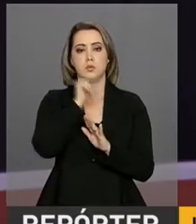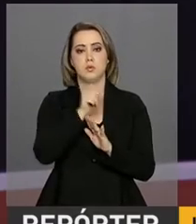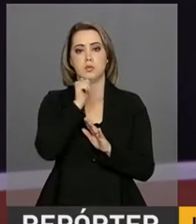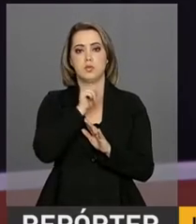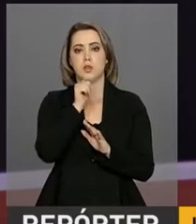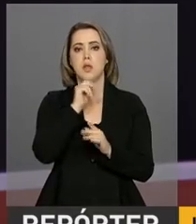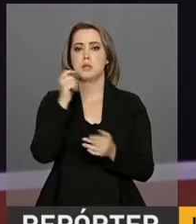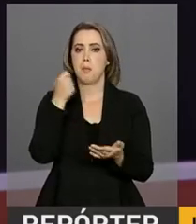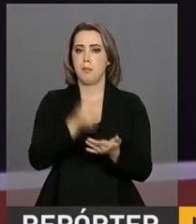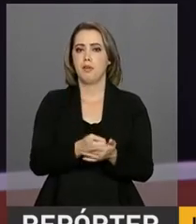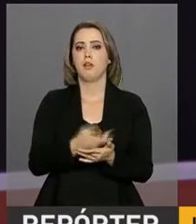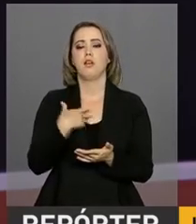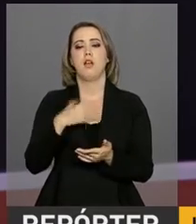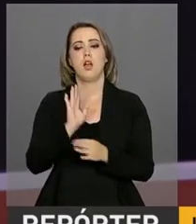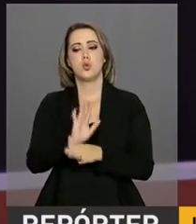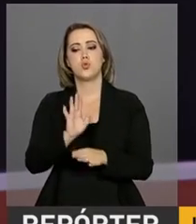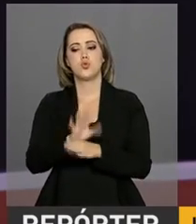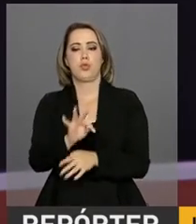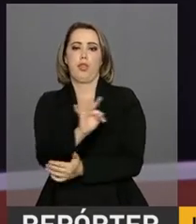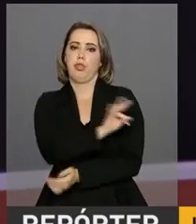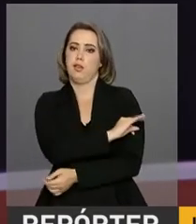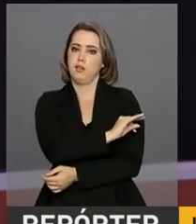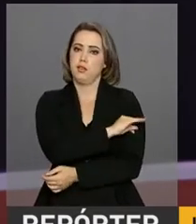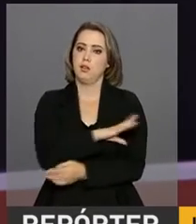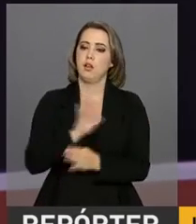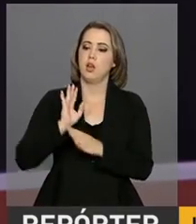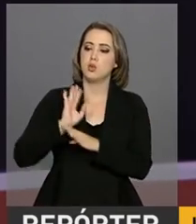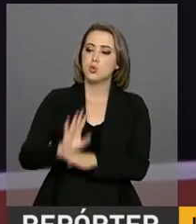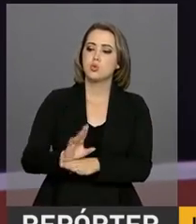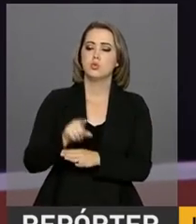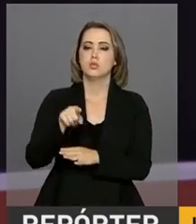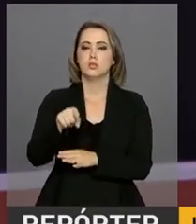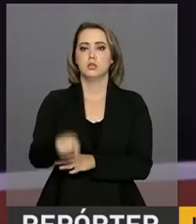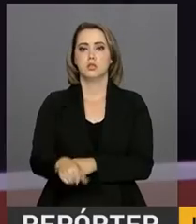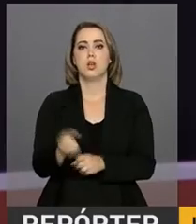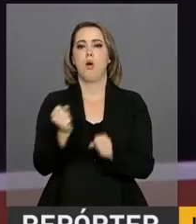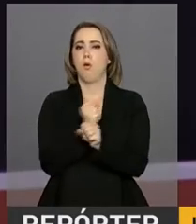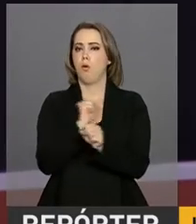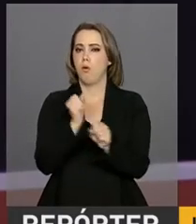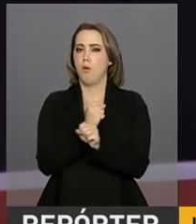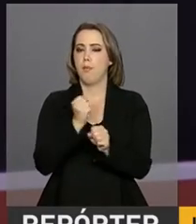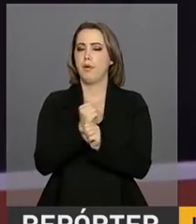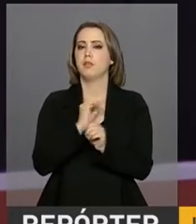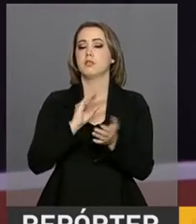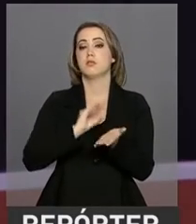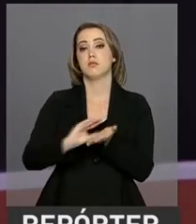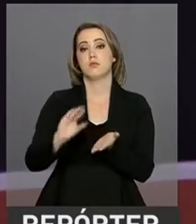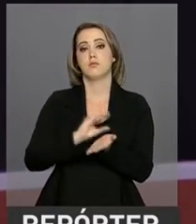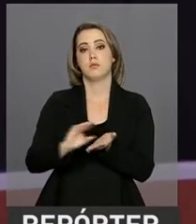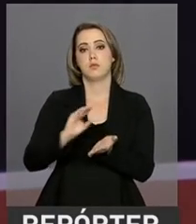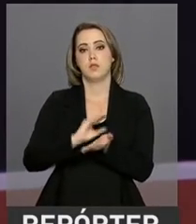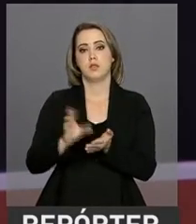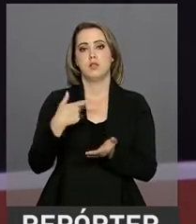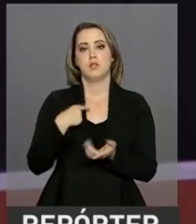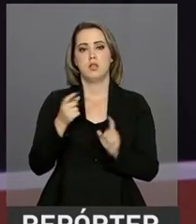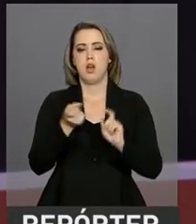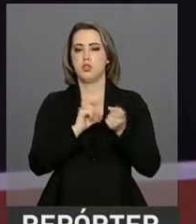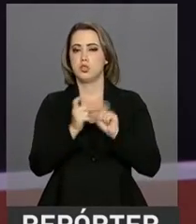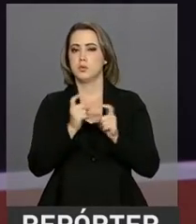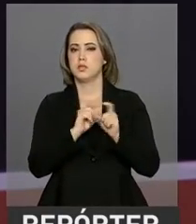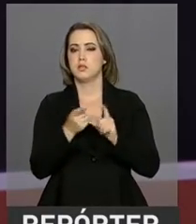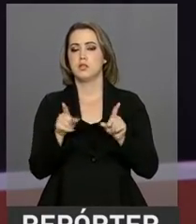financiar a assistência técnica para esse grupo de mulheres financiar obras investimentos aspecto administrativo